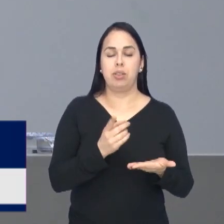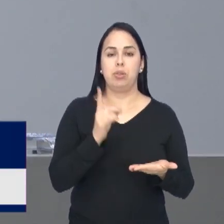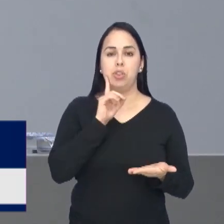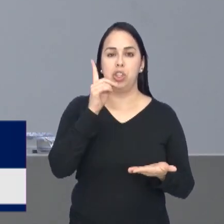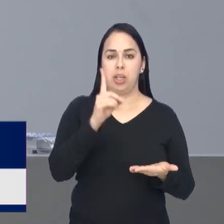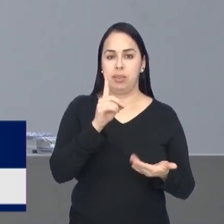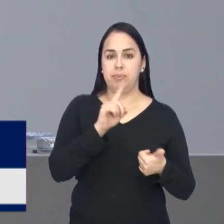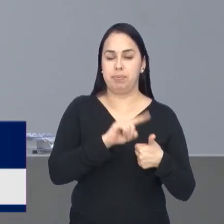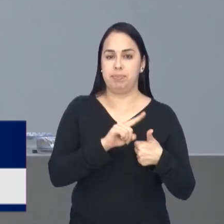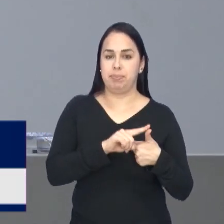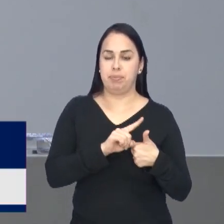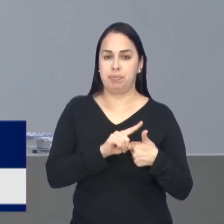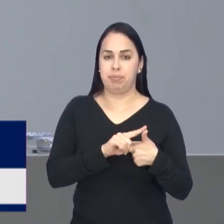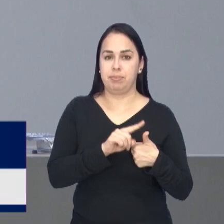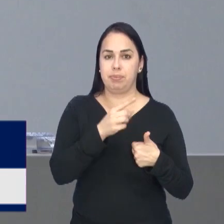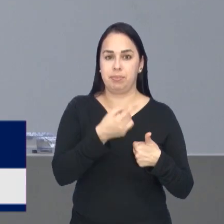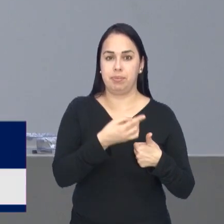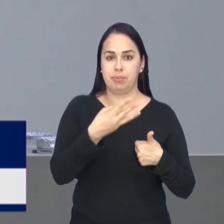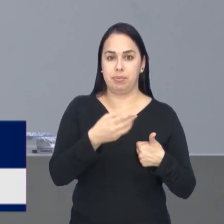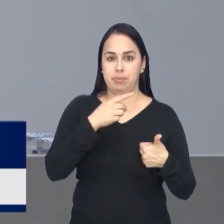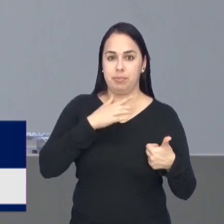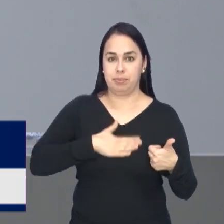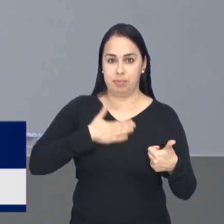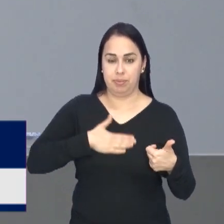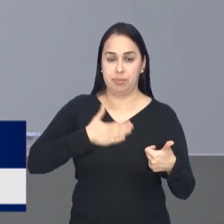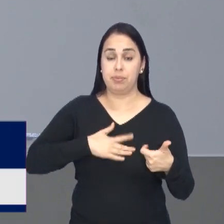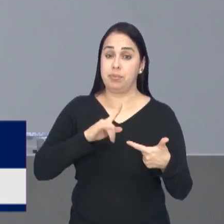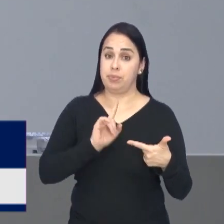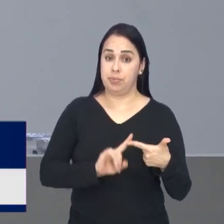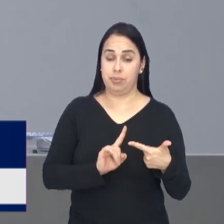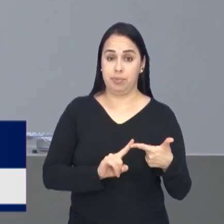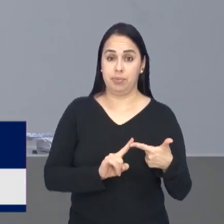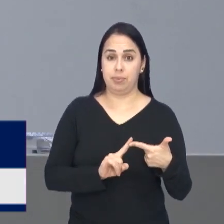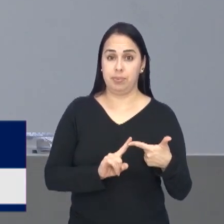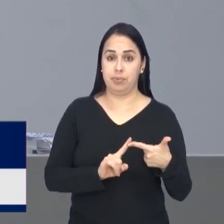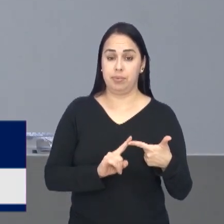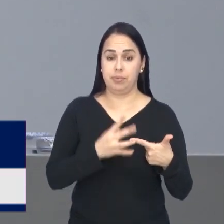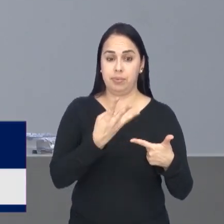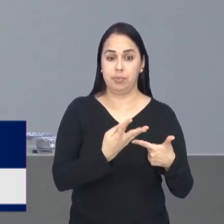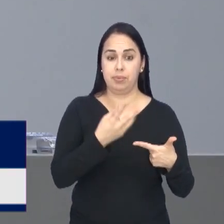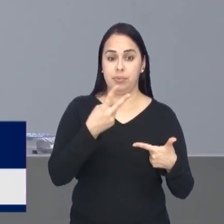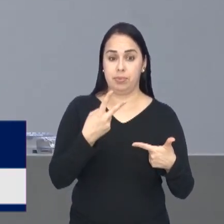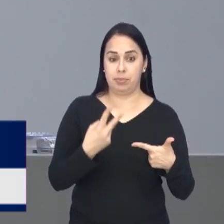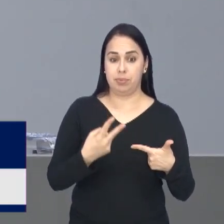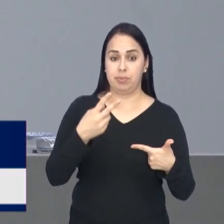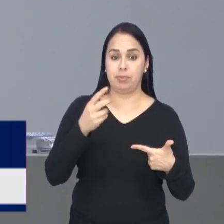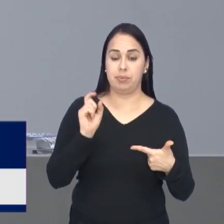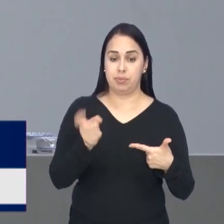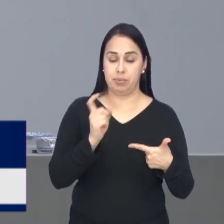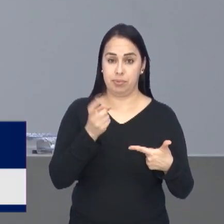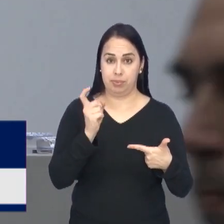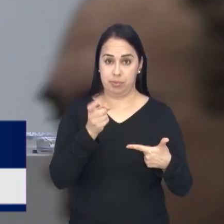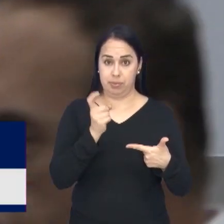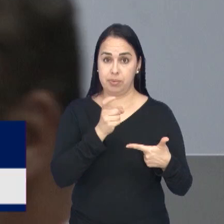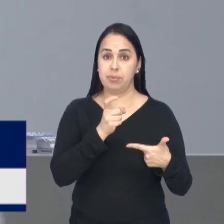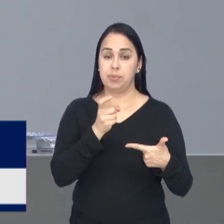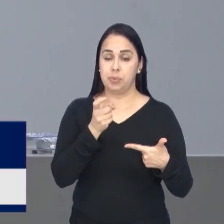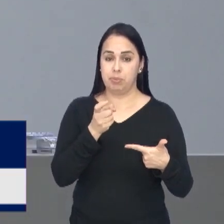realizadas nos dias 3 de agosto de 2023, a 42ª sessão ordinária,